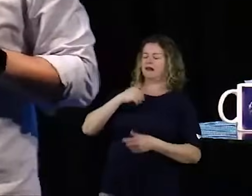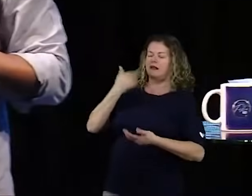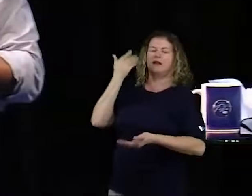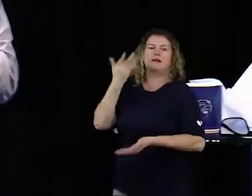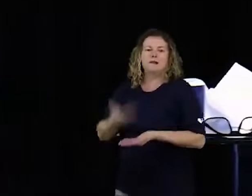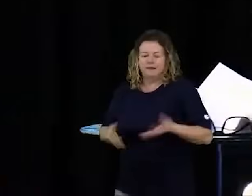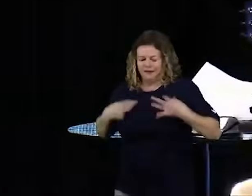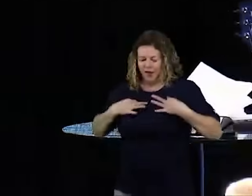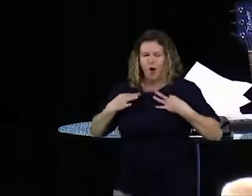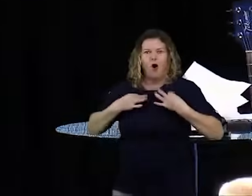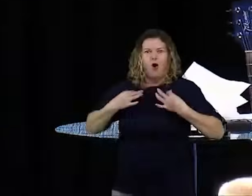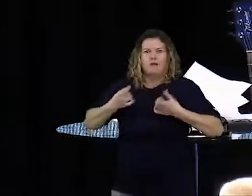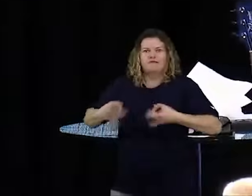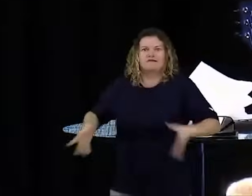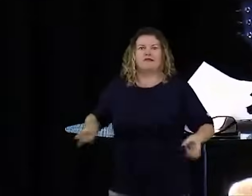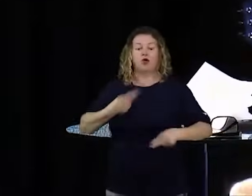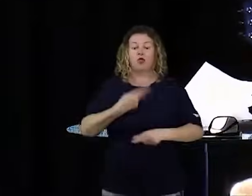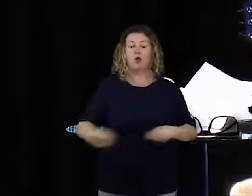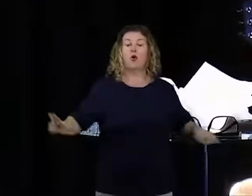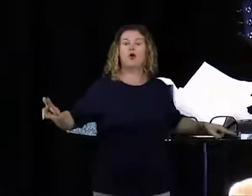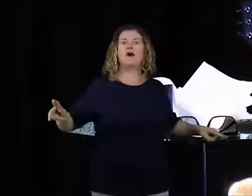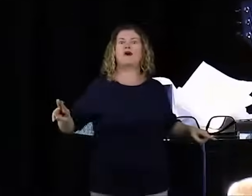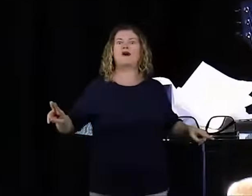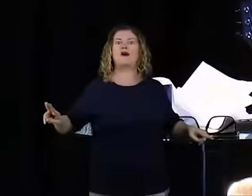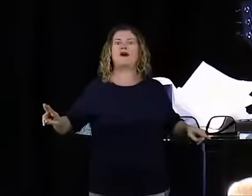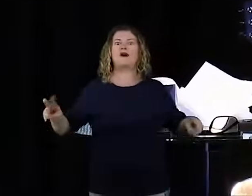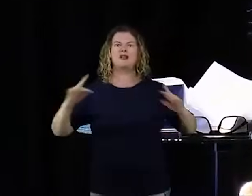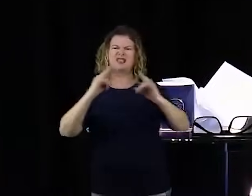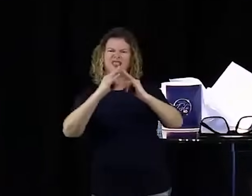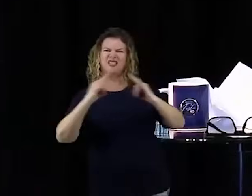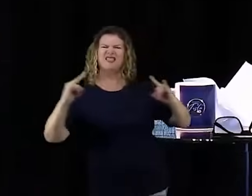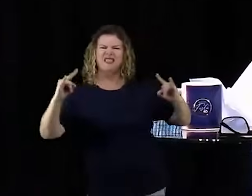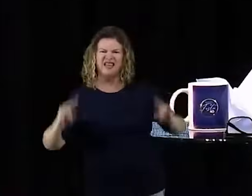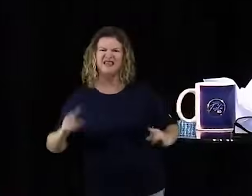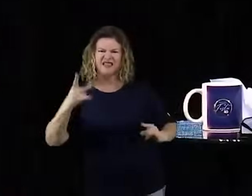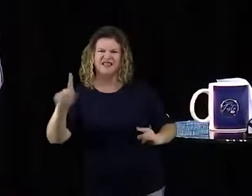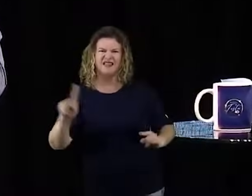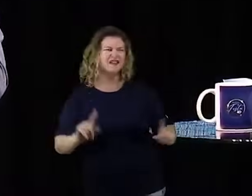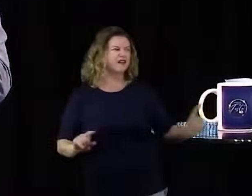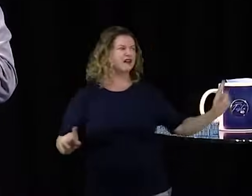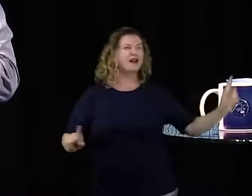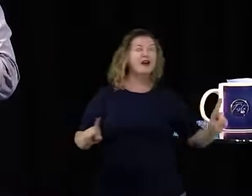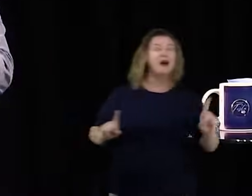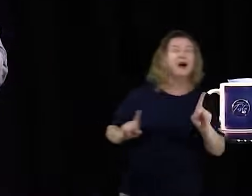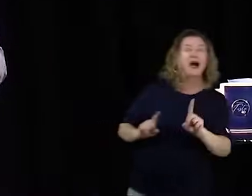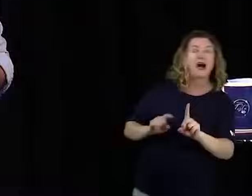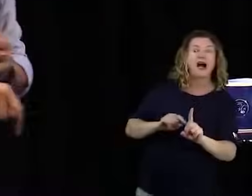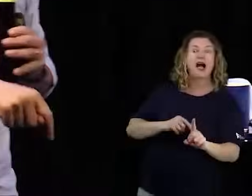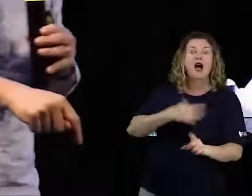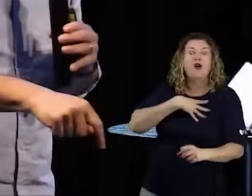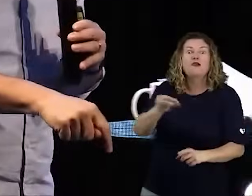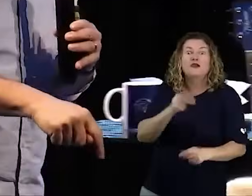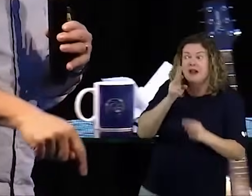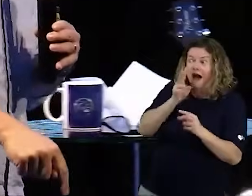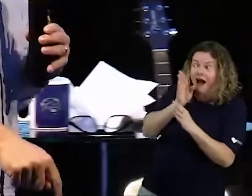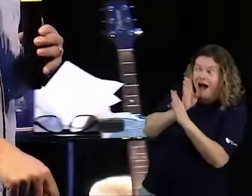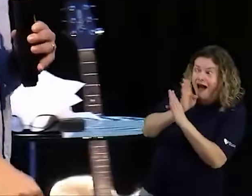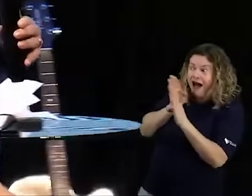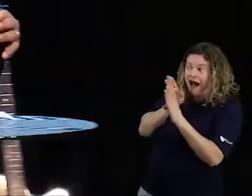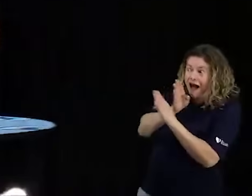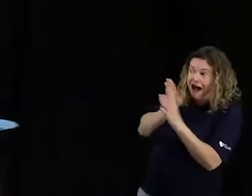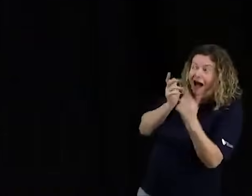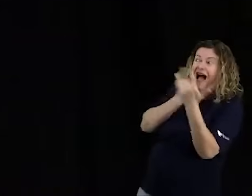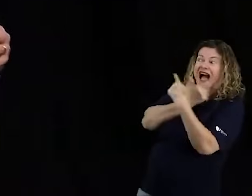pai para envergonhar o pai ele aproveitou da Alegria do pilequinho do pai